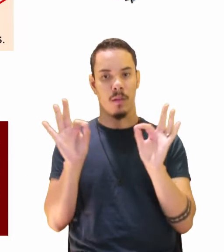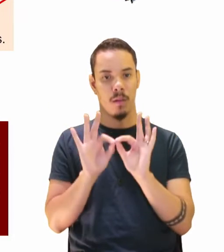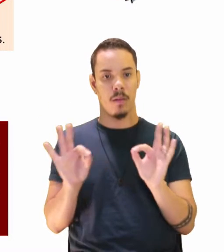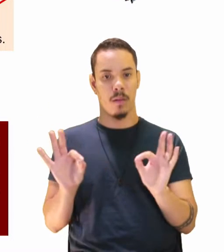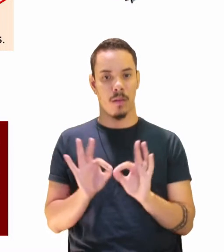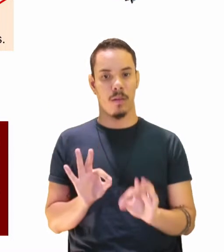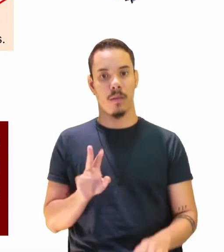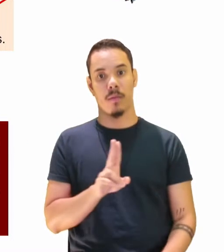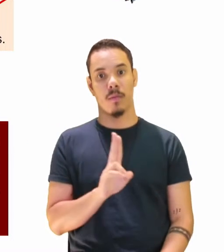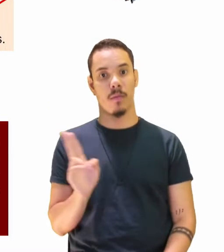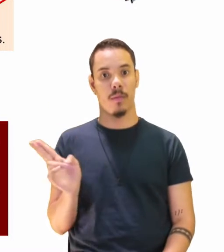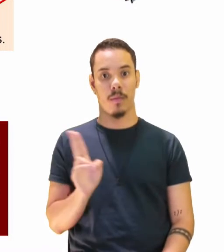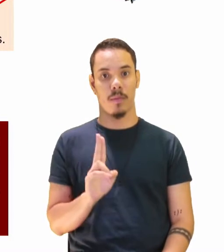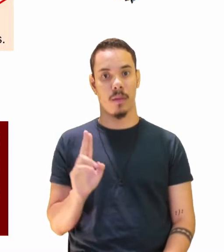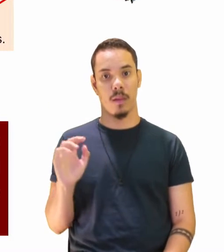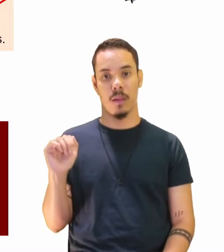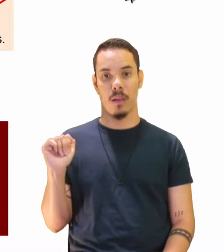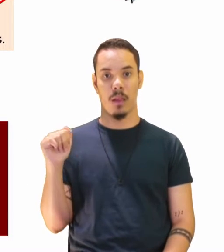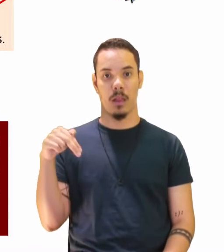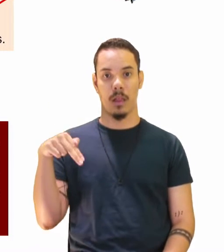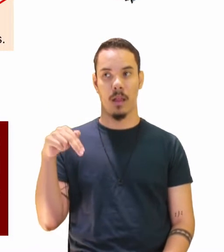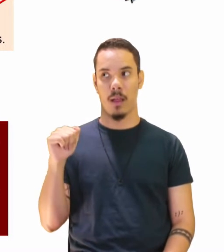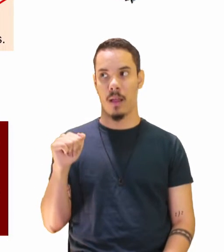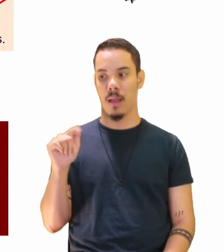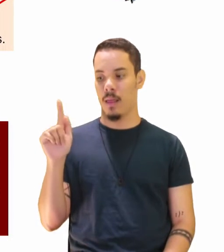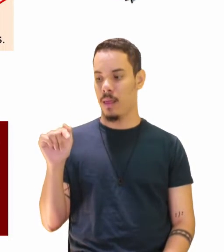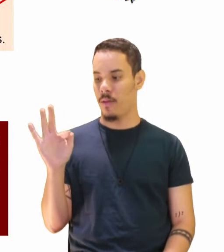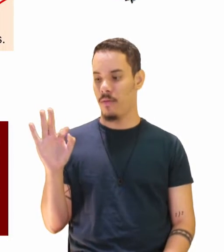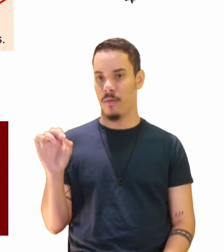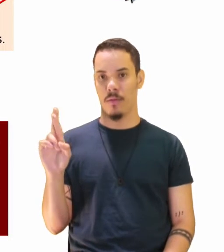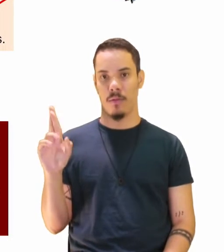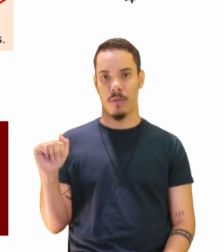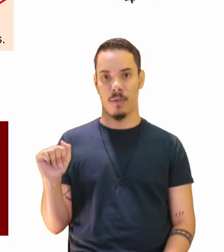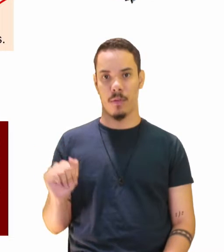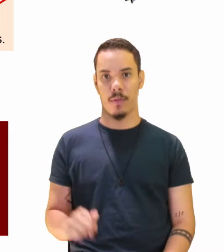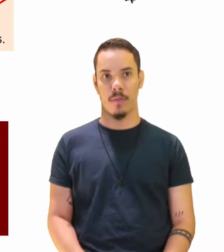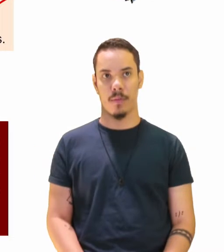ser chamado de quê? De anáfora.